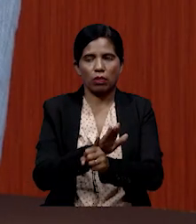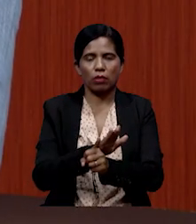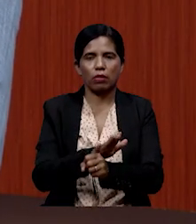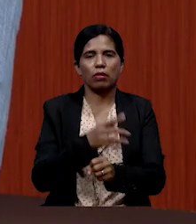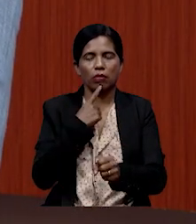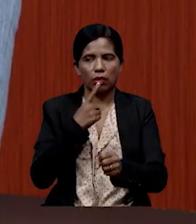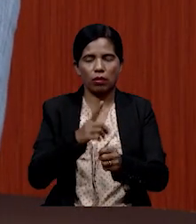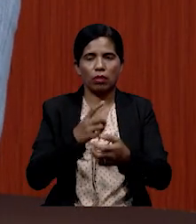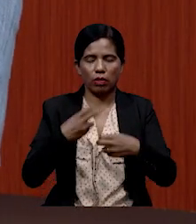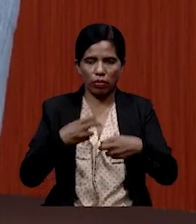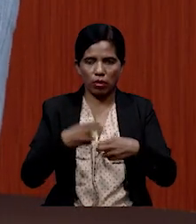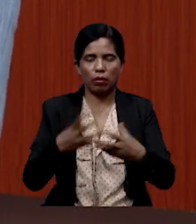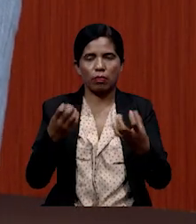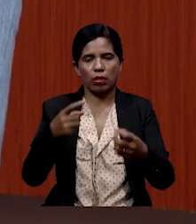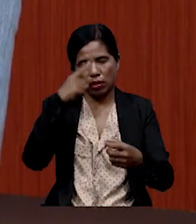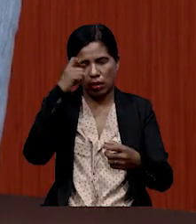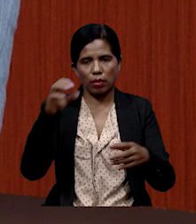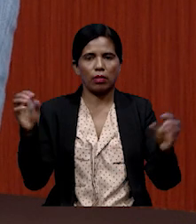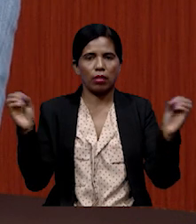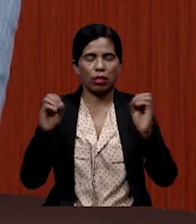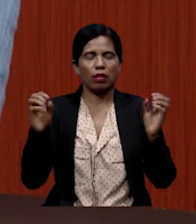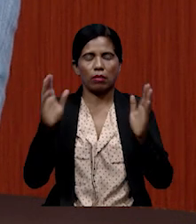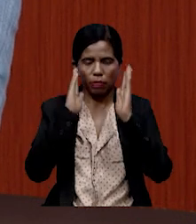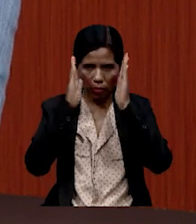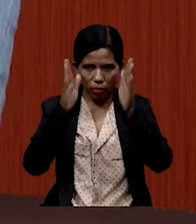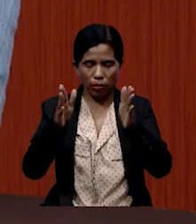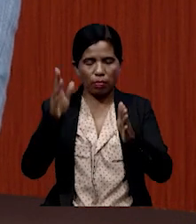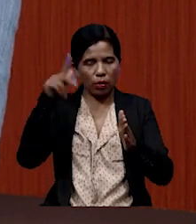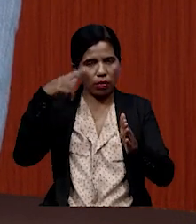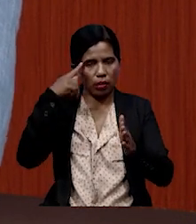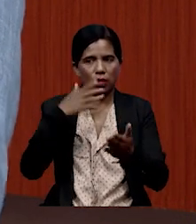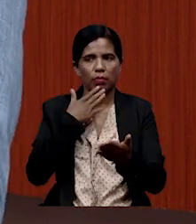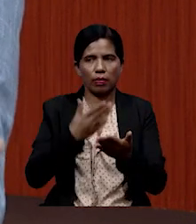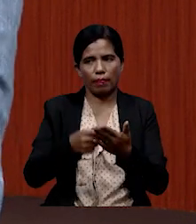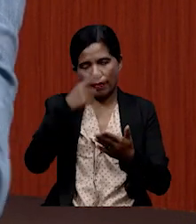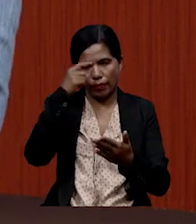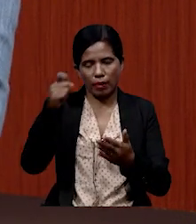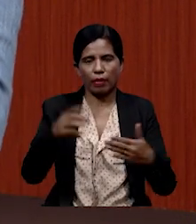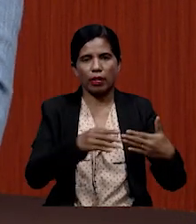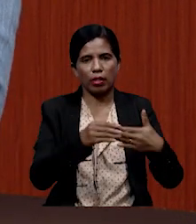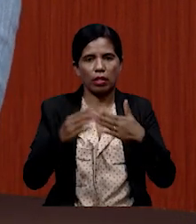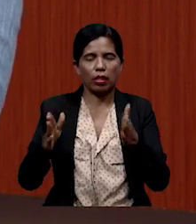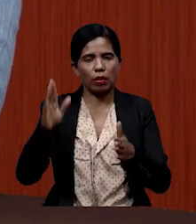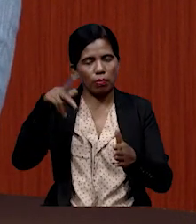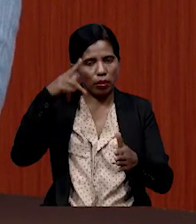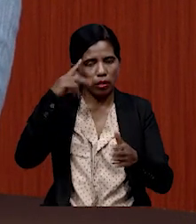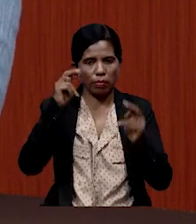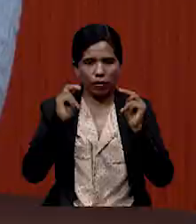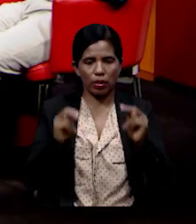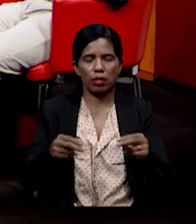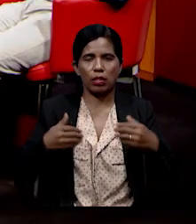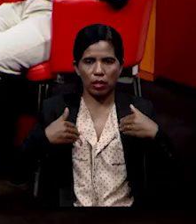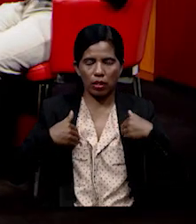no desafios unhoem, tamba laia concentração política ne bediak. Também, né, líder político roto precisa de